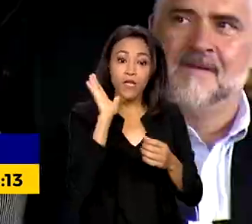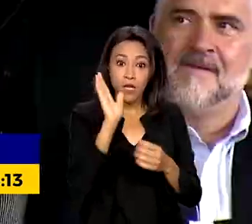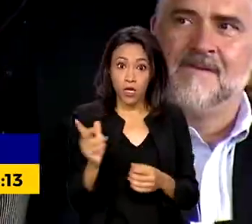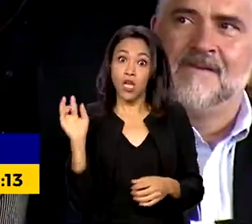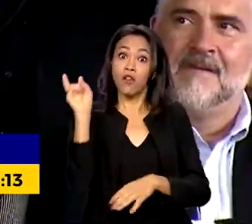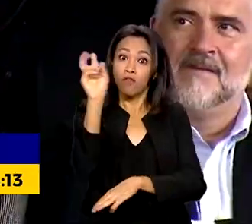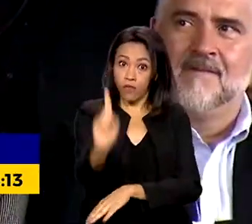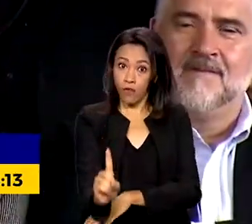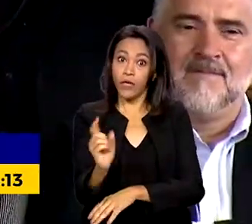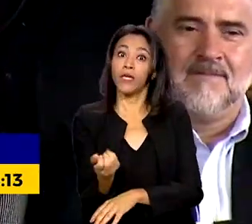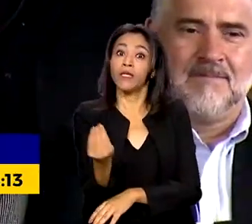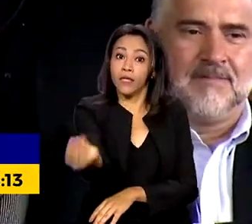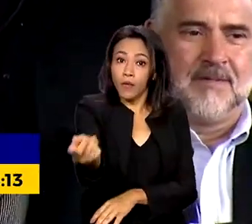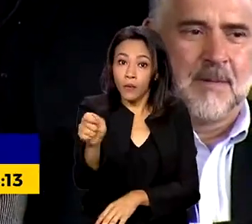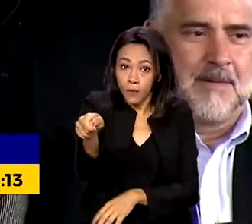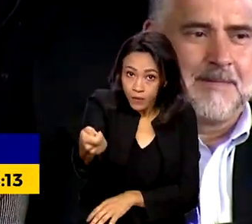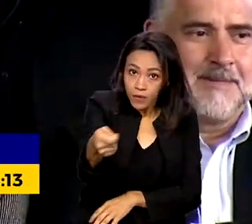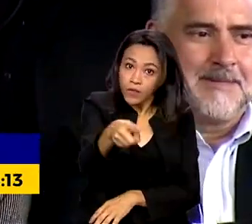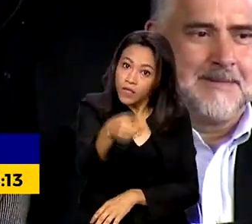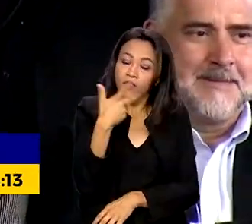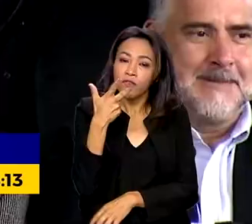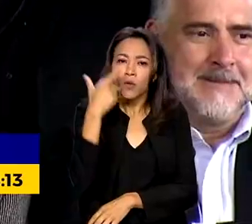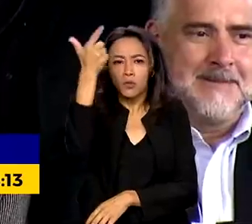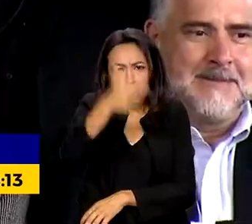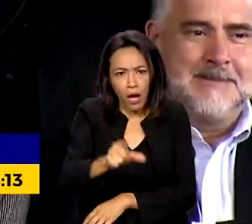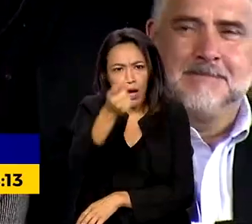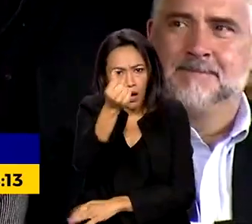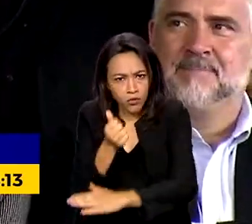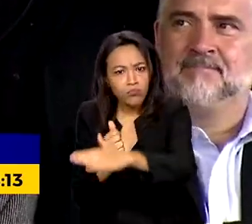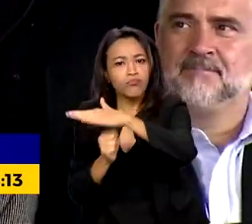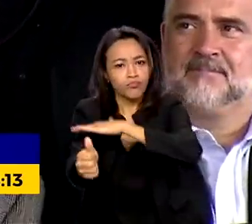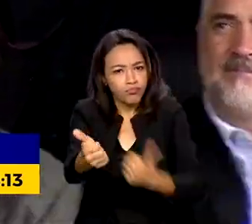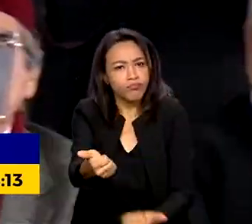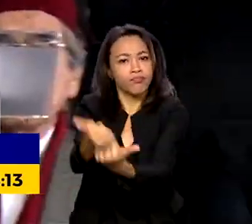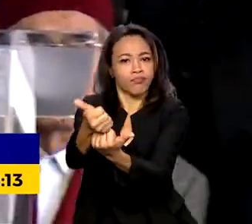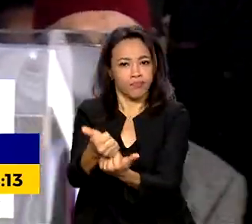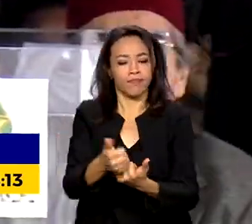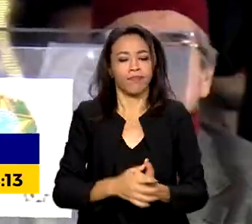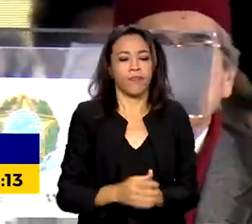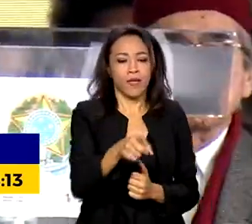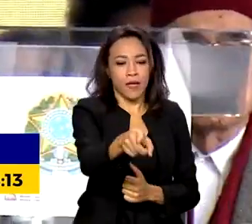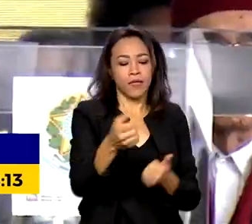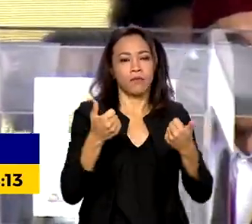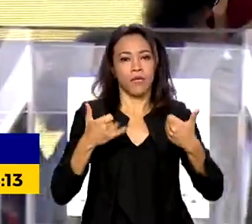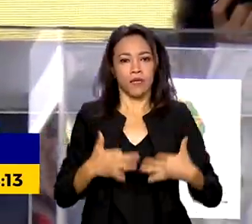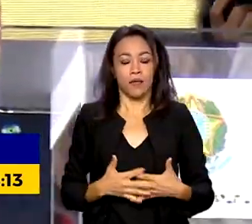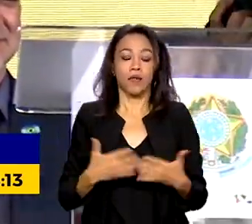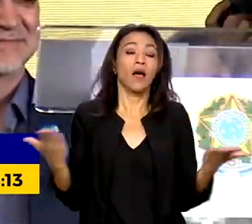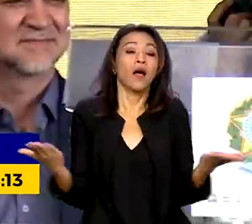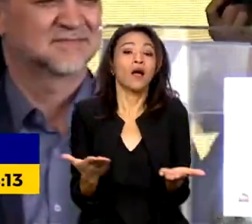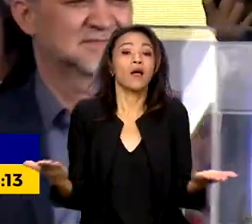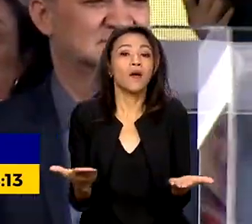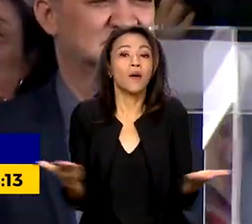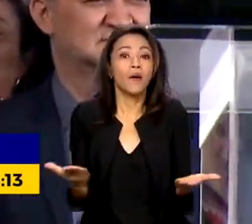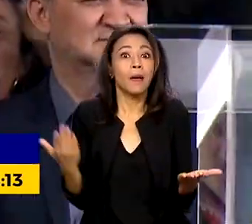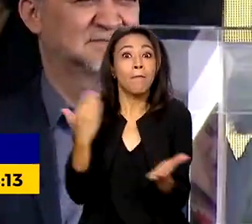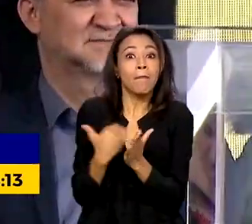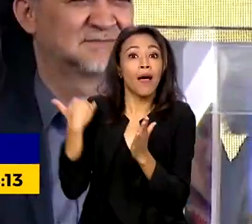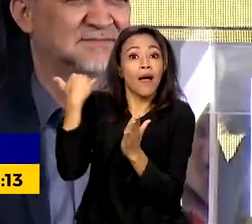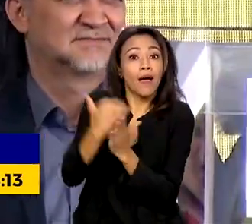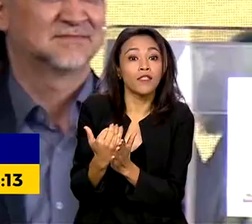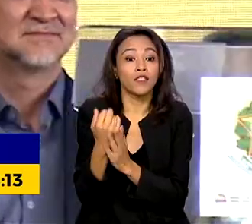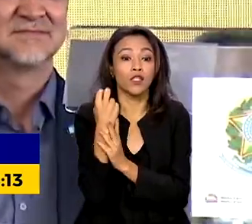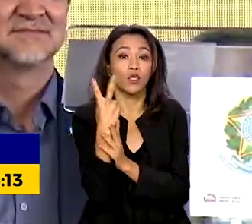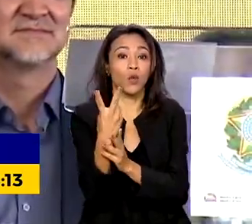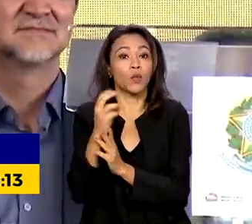população e falou de mais investimentos em infraestrutura. E agora nós resolvemos a tomar uma atitude de fazer mais 2 milhões